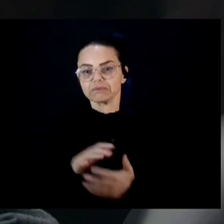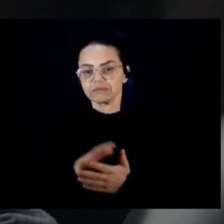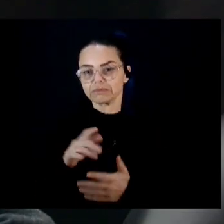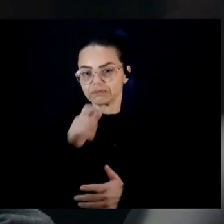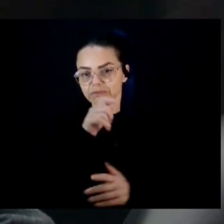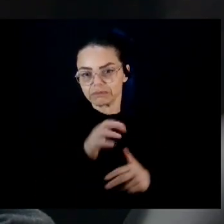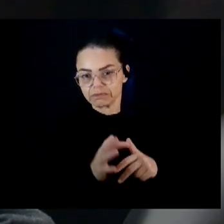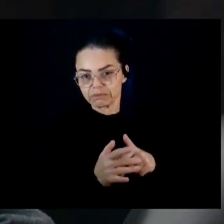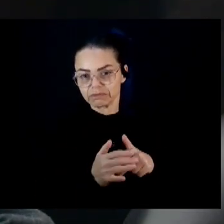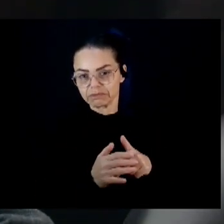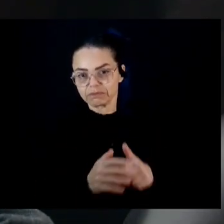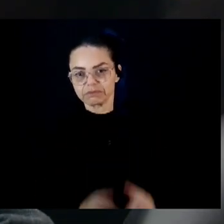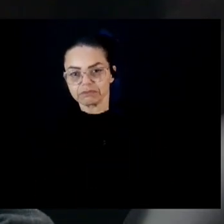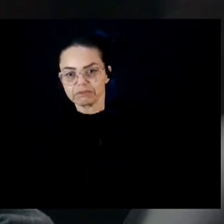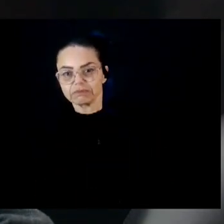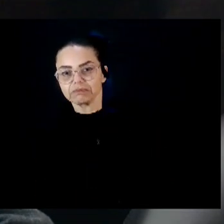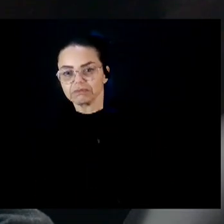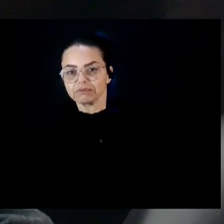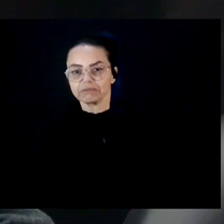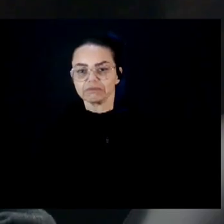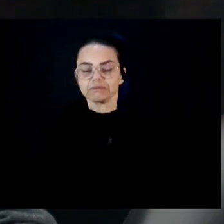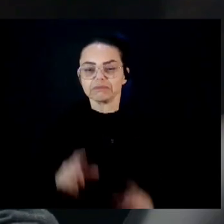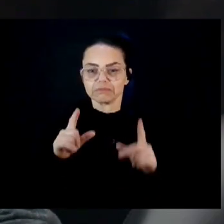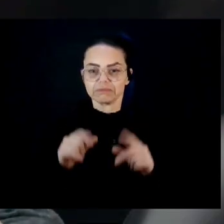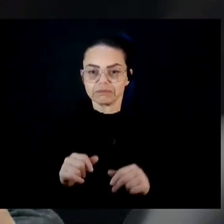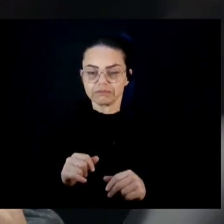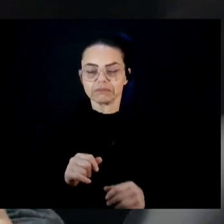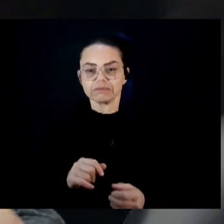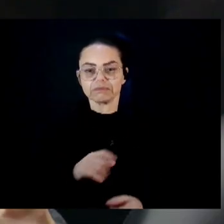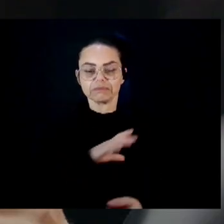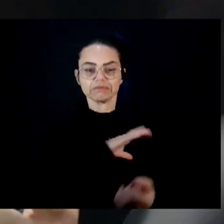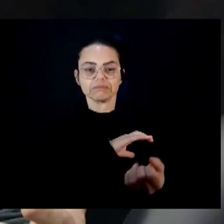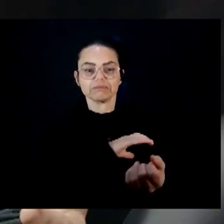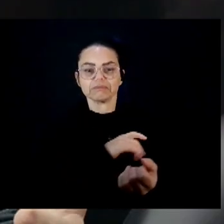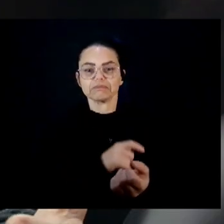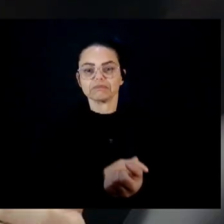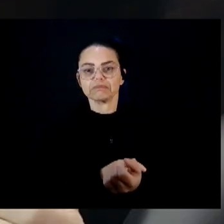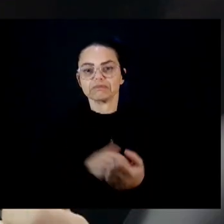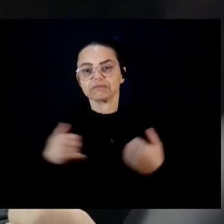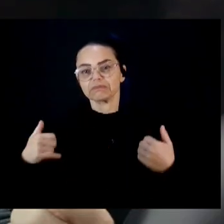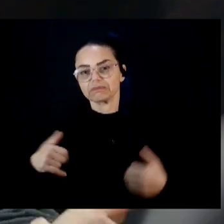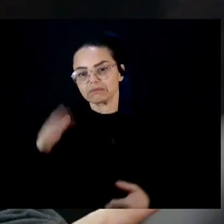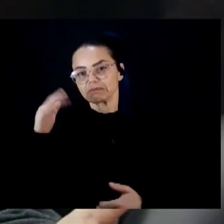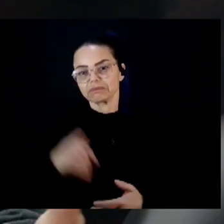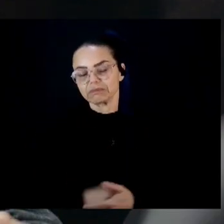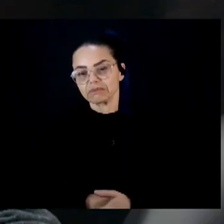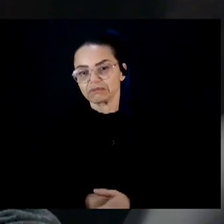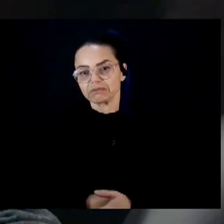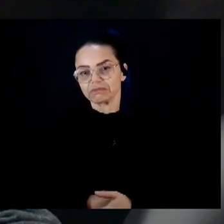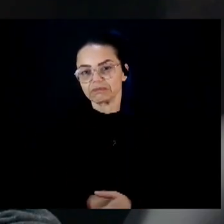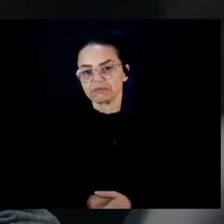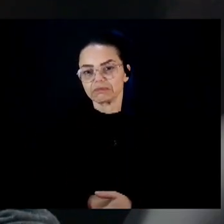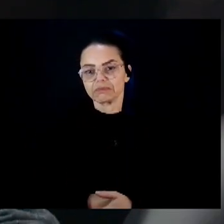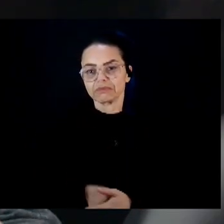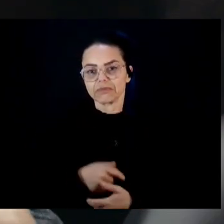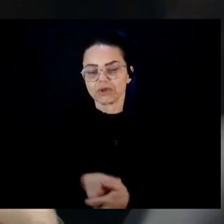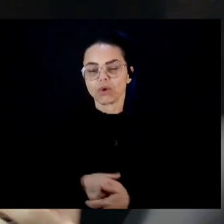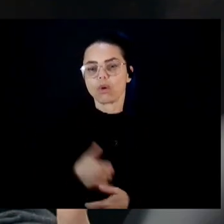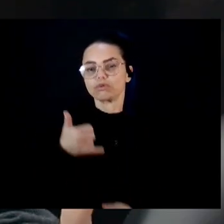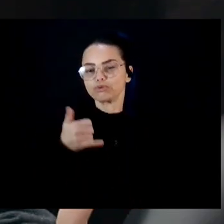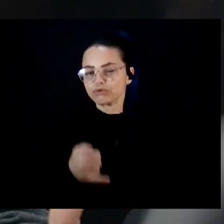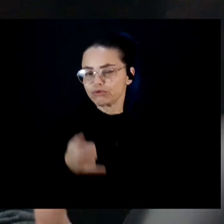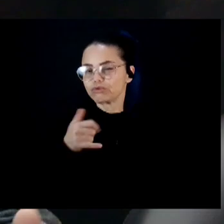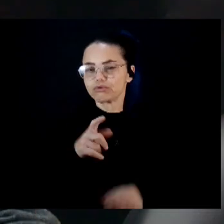a quadros de hipotensão, ou seja, diminuir a pressão arterial, porque aumenta muito o fluxo de urina. O paciente urina muito, alguns são